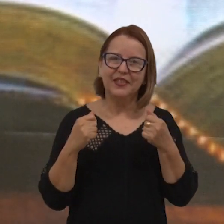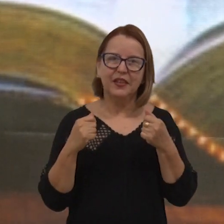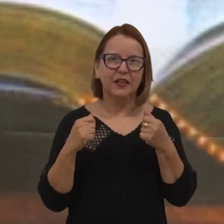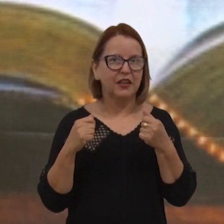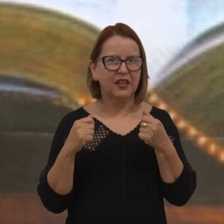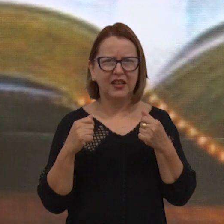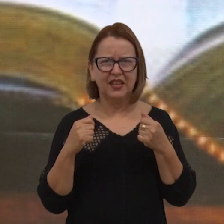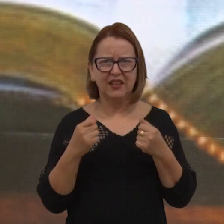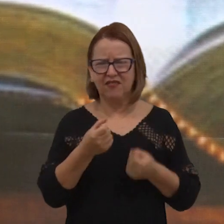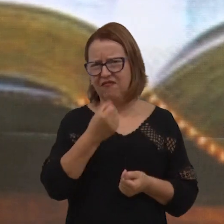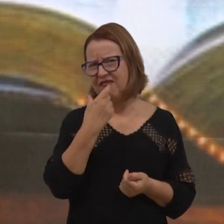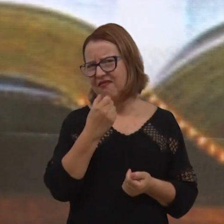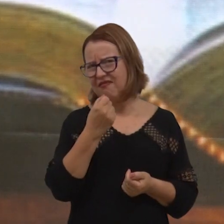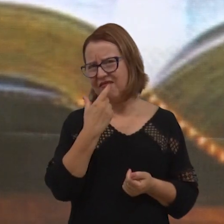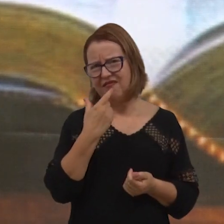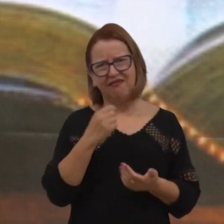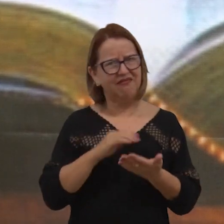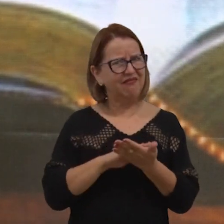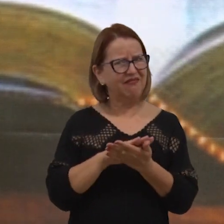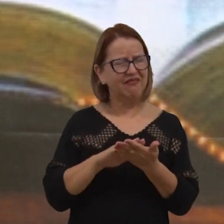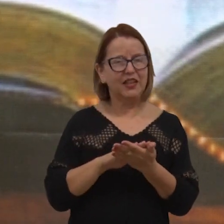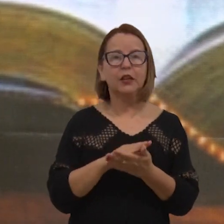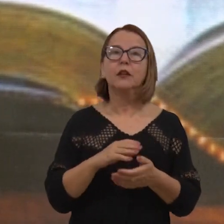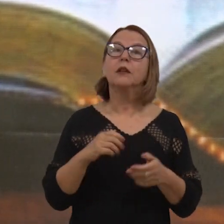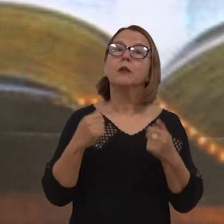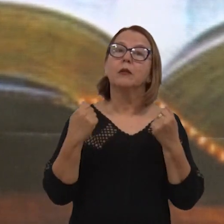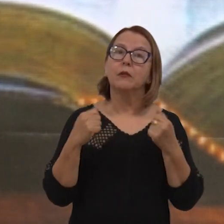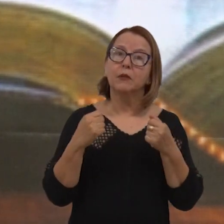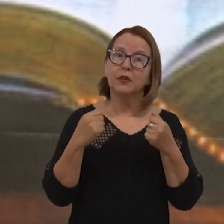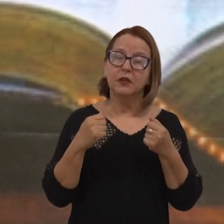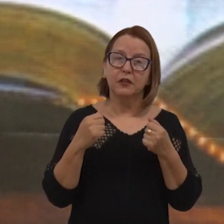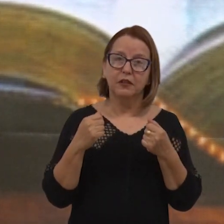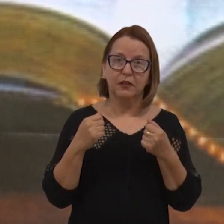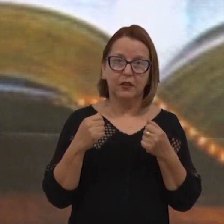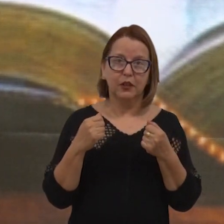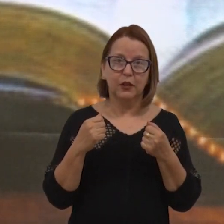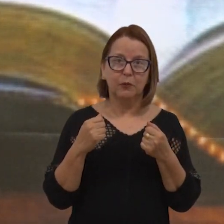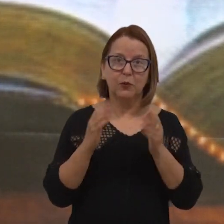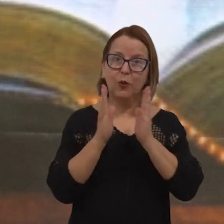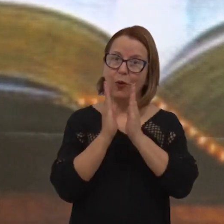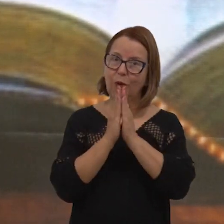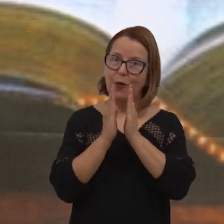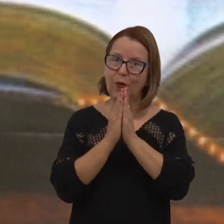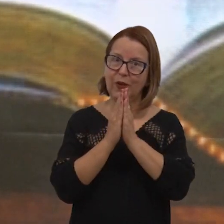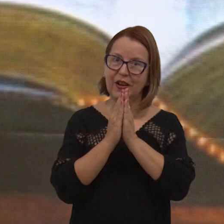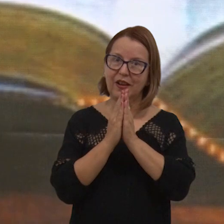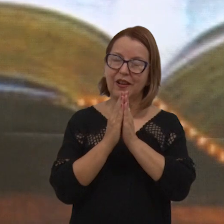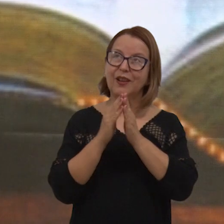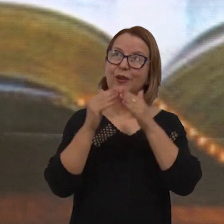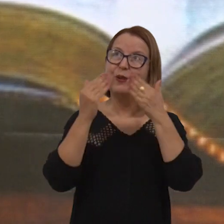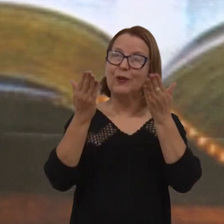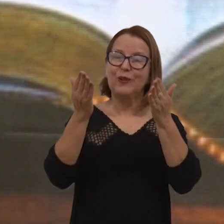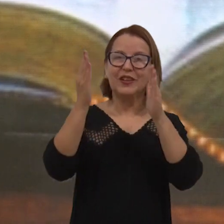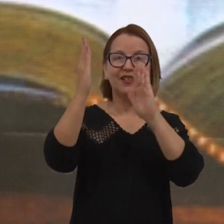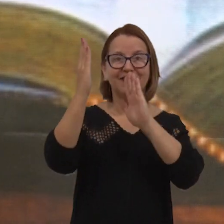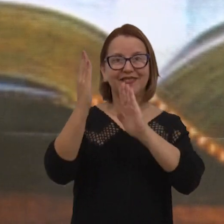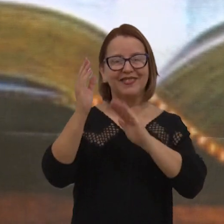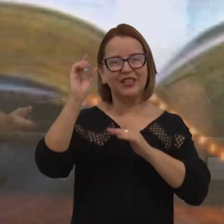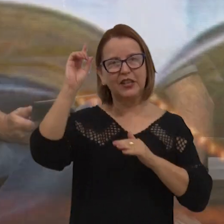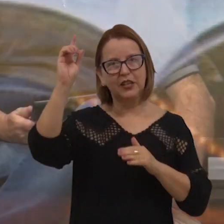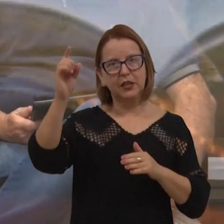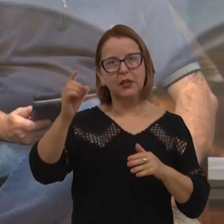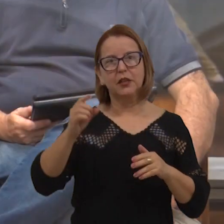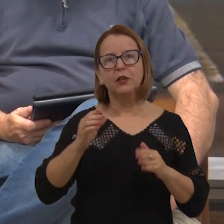necessitamos, não de comprimidos, necessitamos colocar isso diante de Deus. Senhor, está